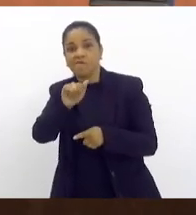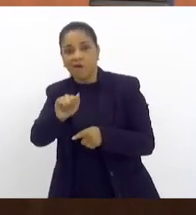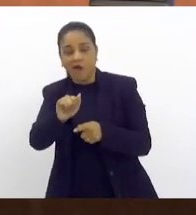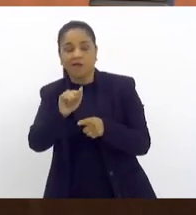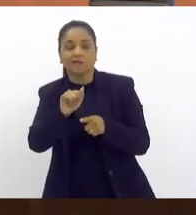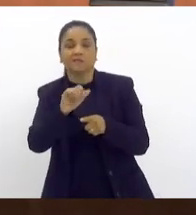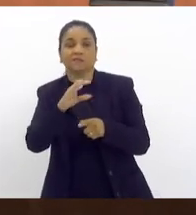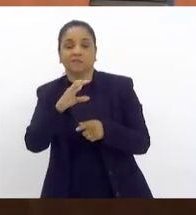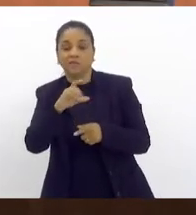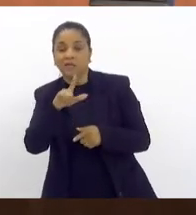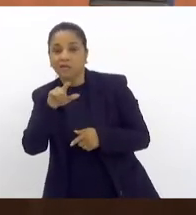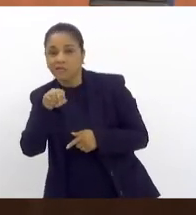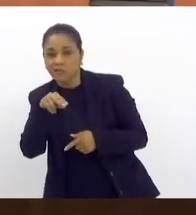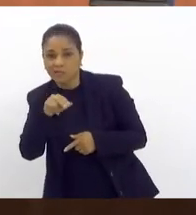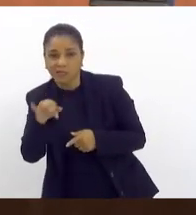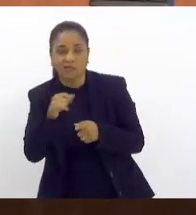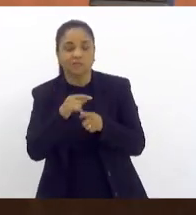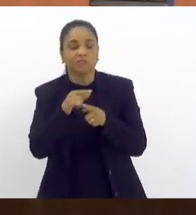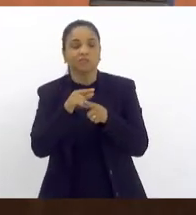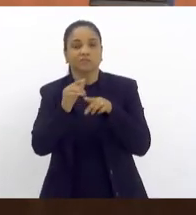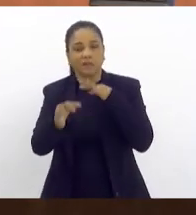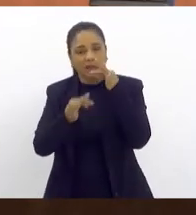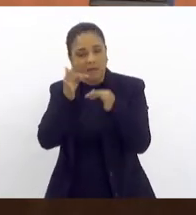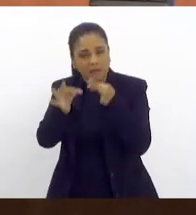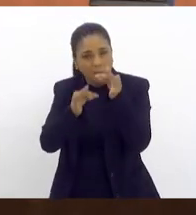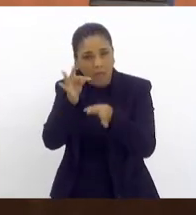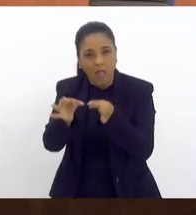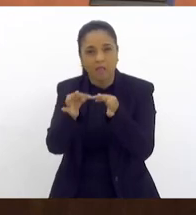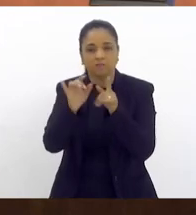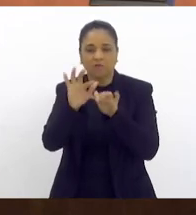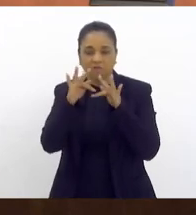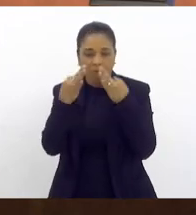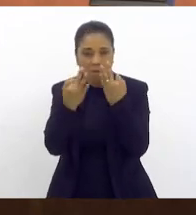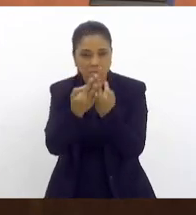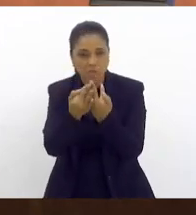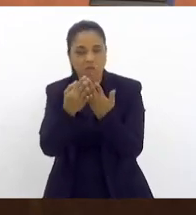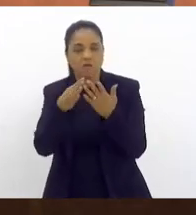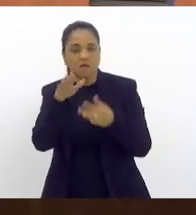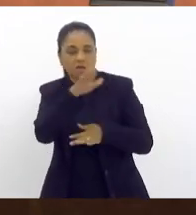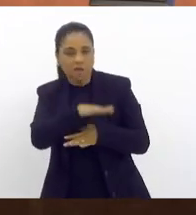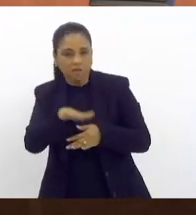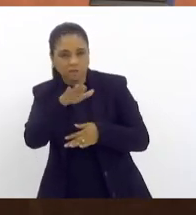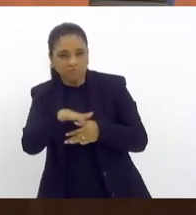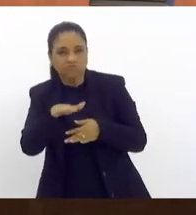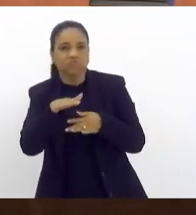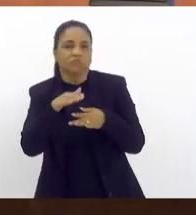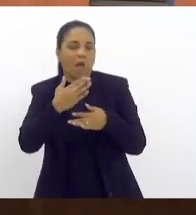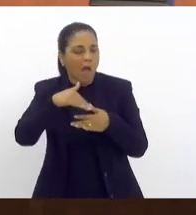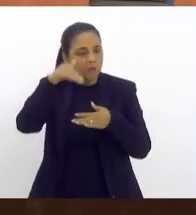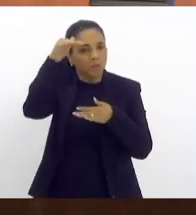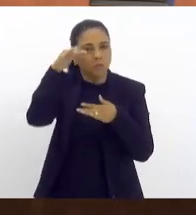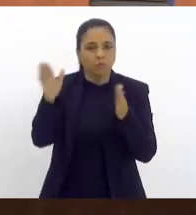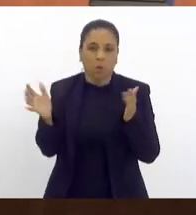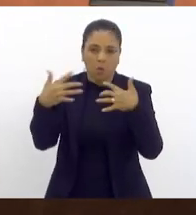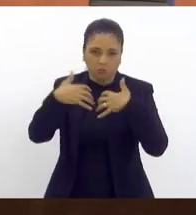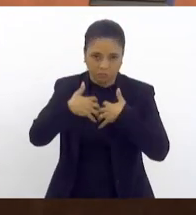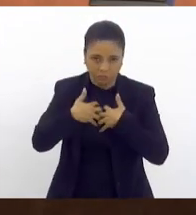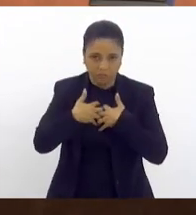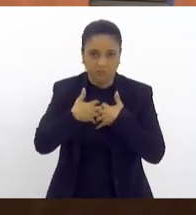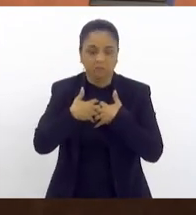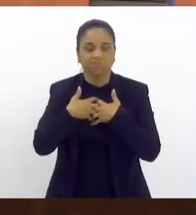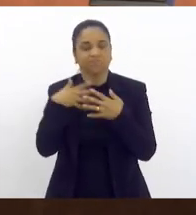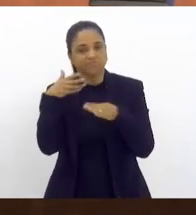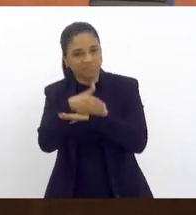frente às clínicas e os espaços de atendimento a essas famílias autistas a gente precisa garantir acesso também então